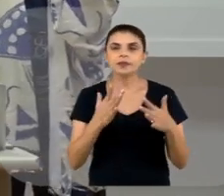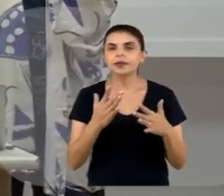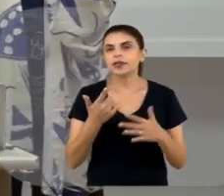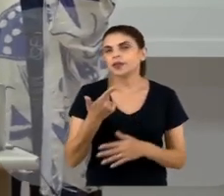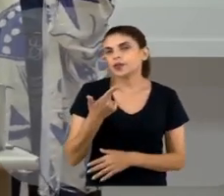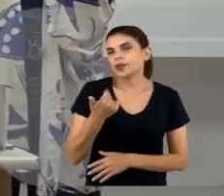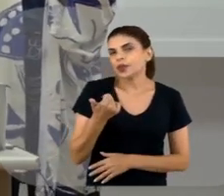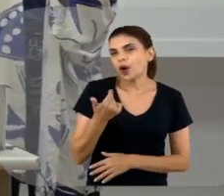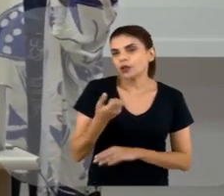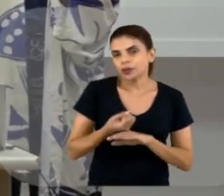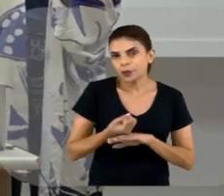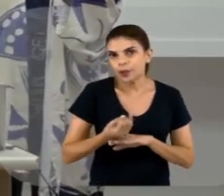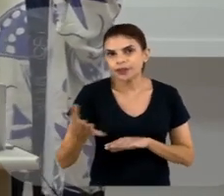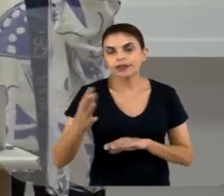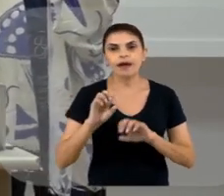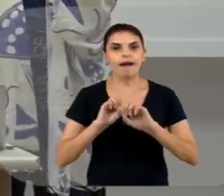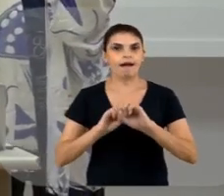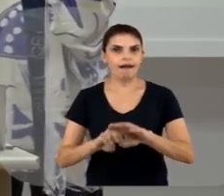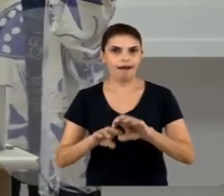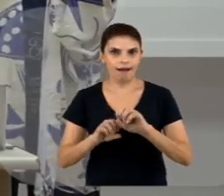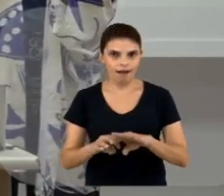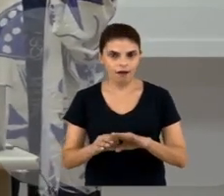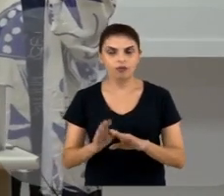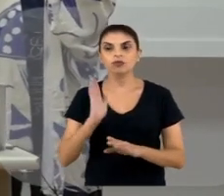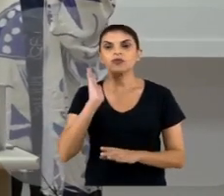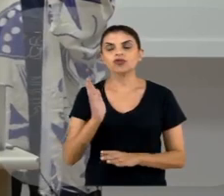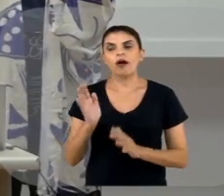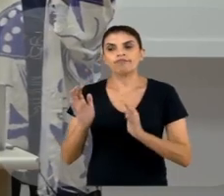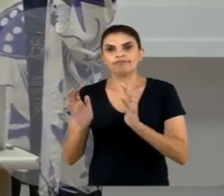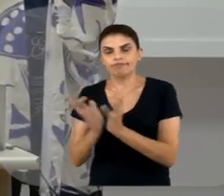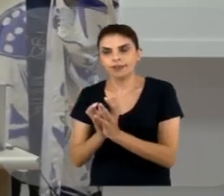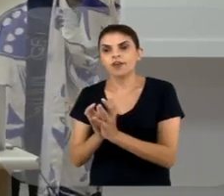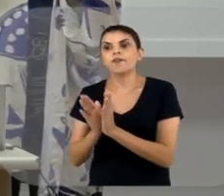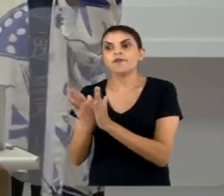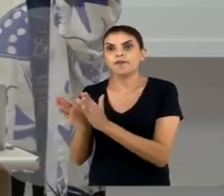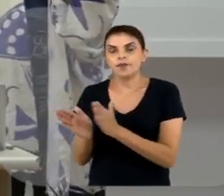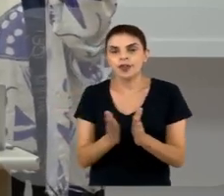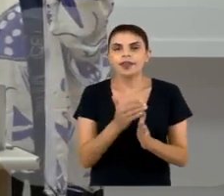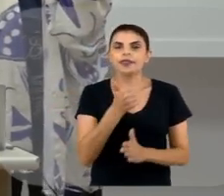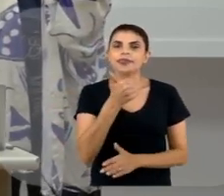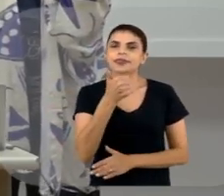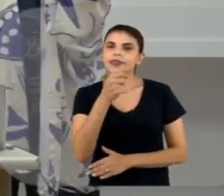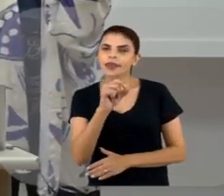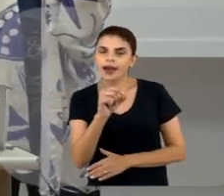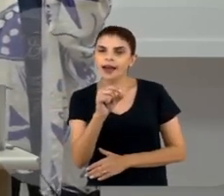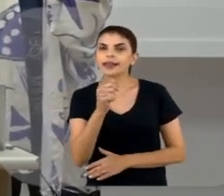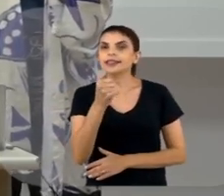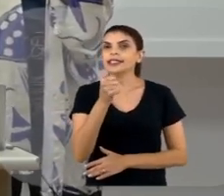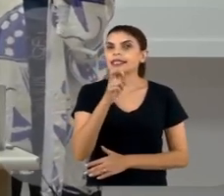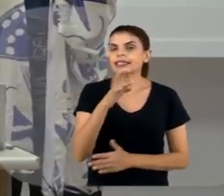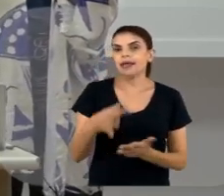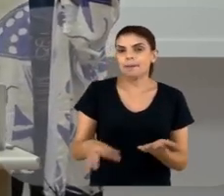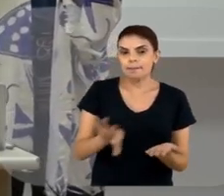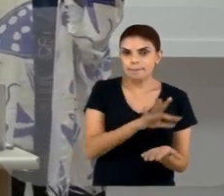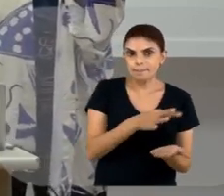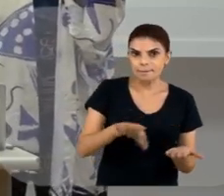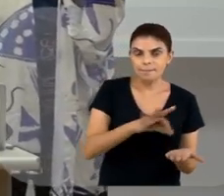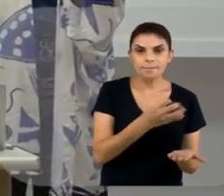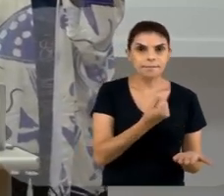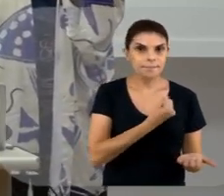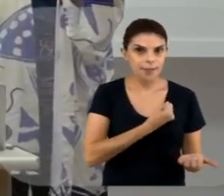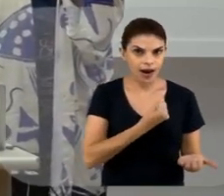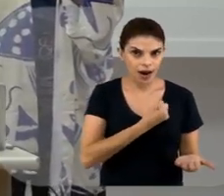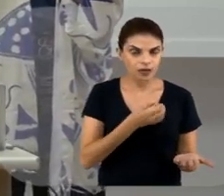de 12 laudas, né? E aí, cada de 10 a 15 páginas, isso a